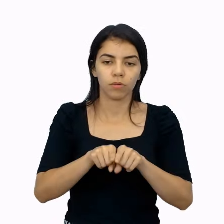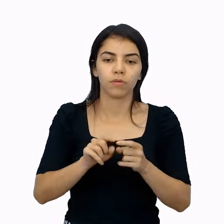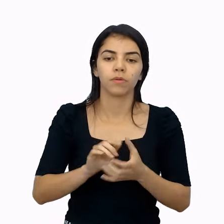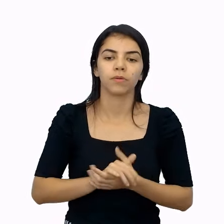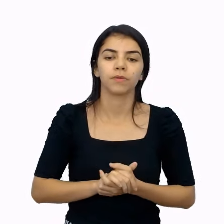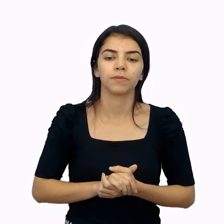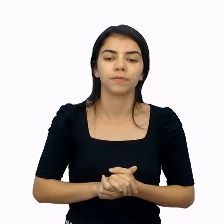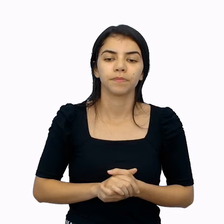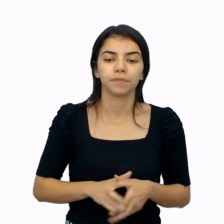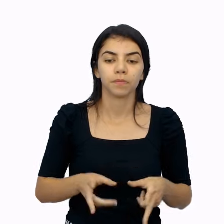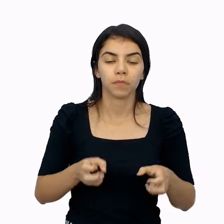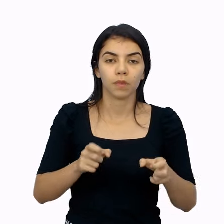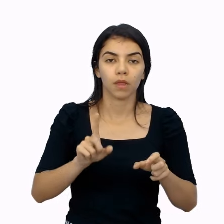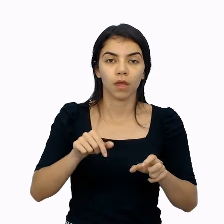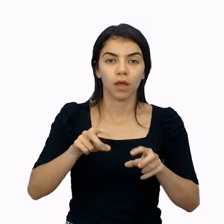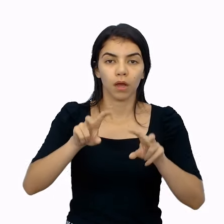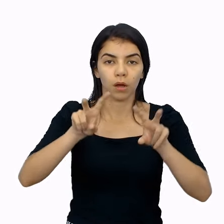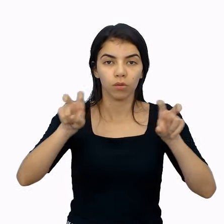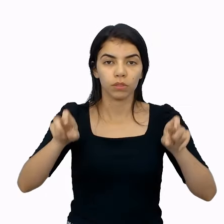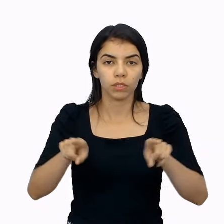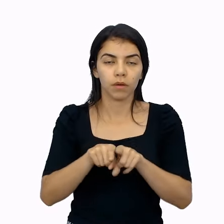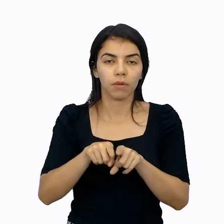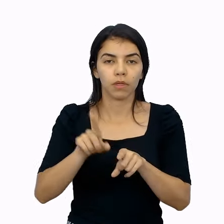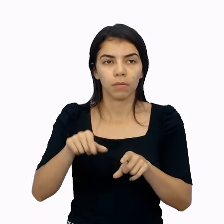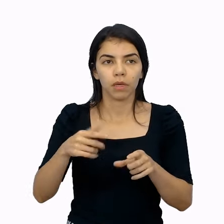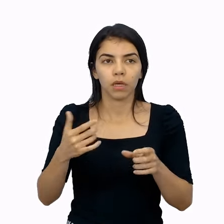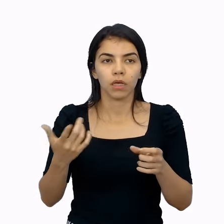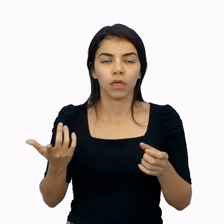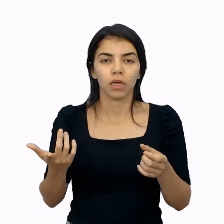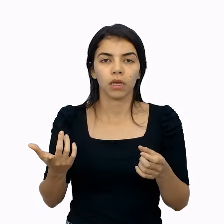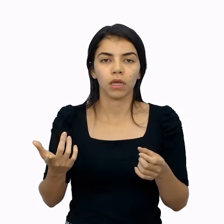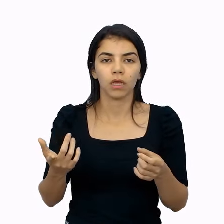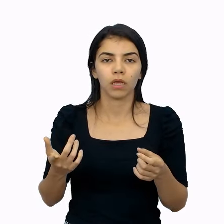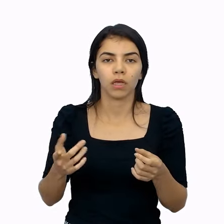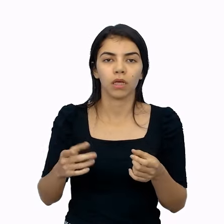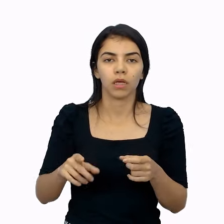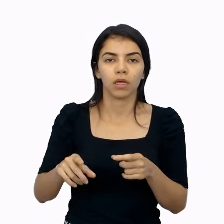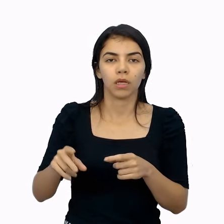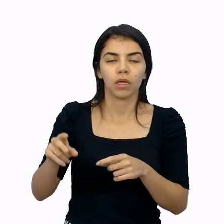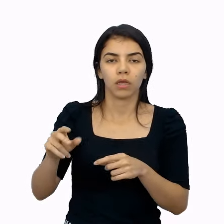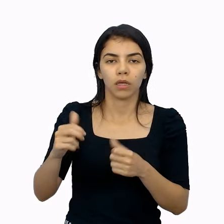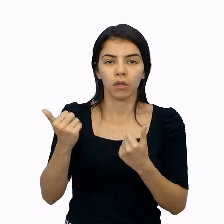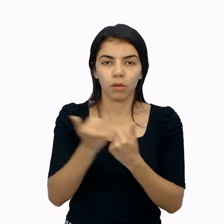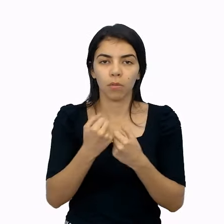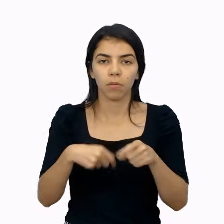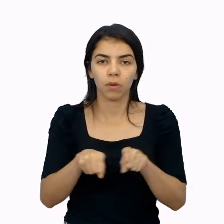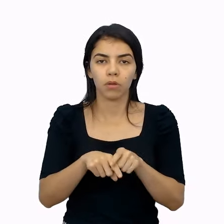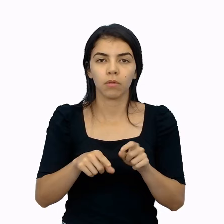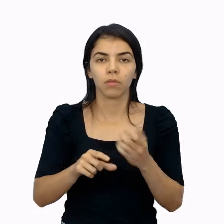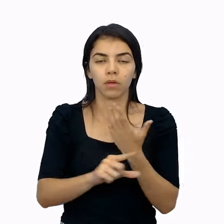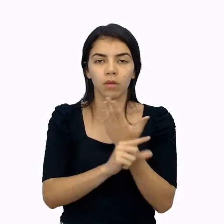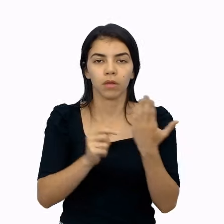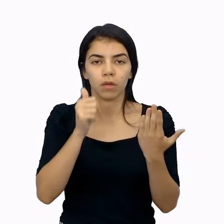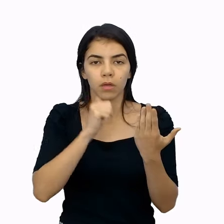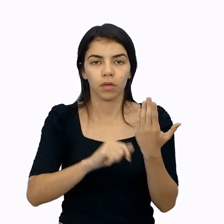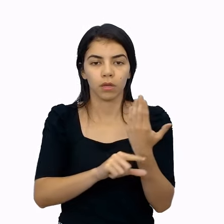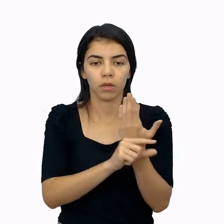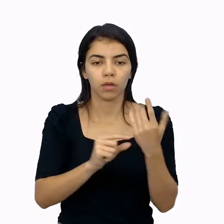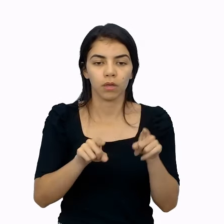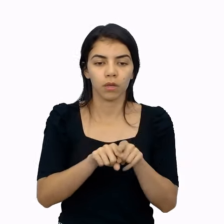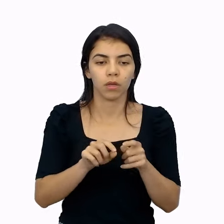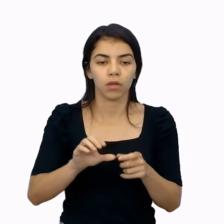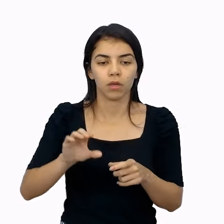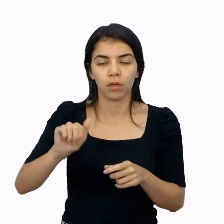opinião, identifica o tema e a defesa de uma tese da autora, reconhece a relação entre a citação de